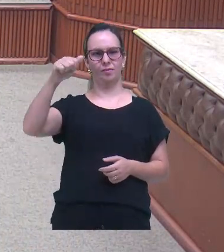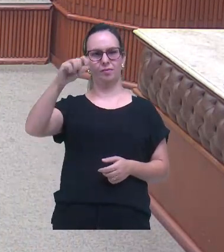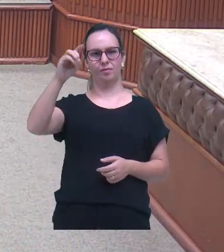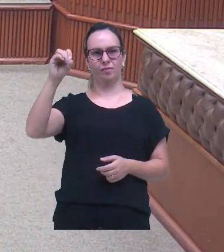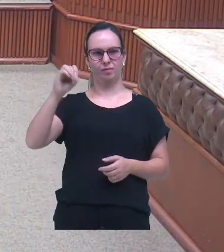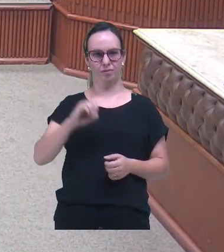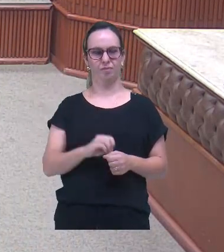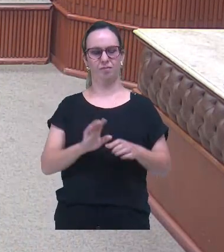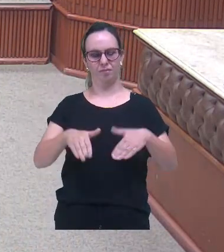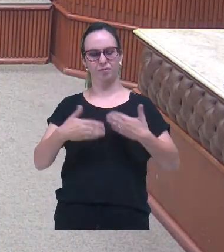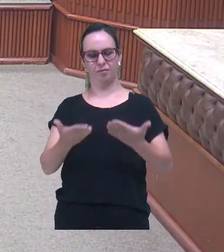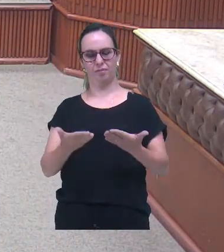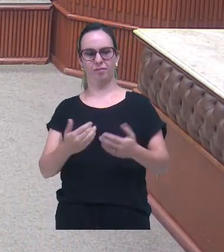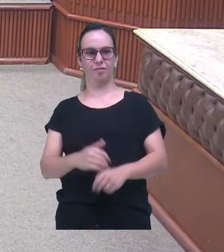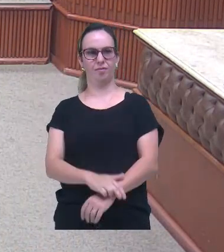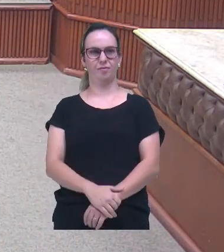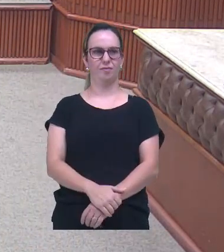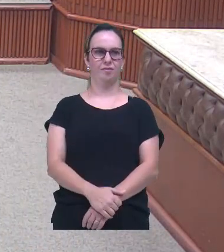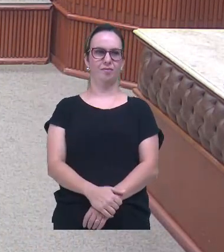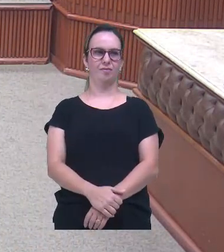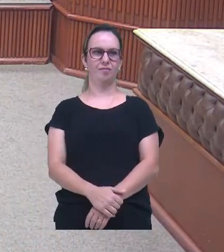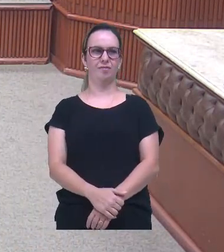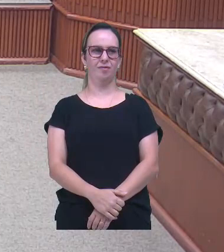Antônio Ramon.